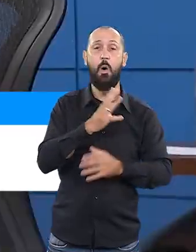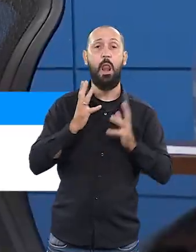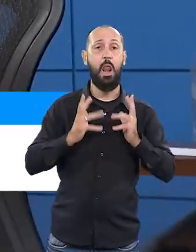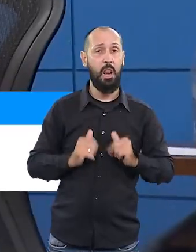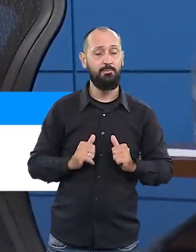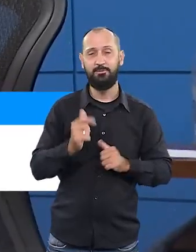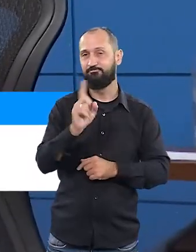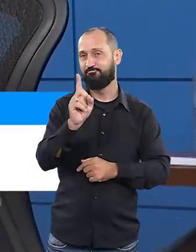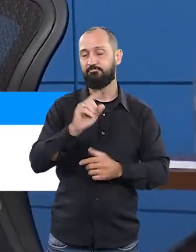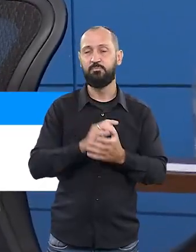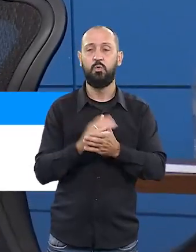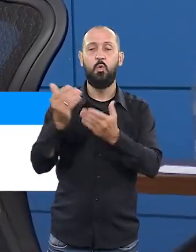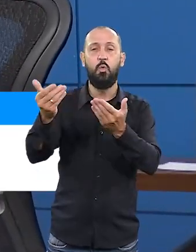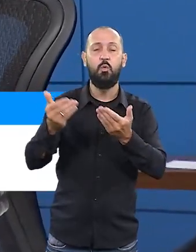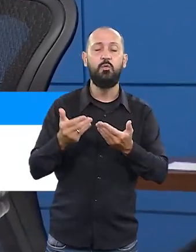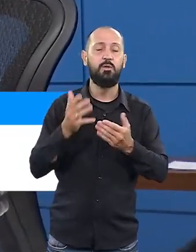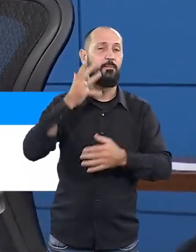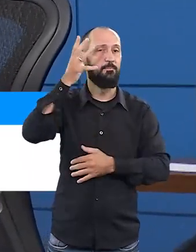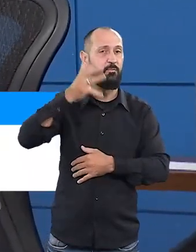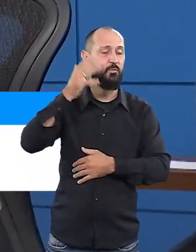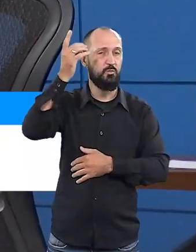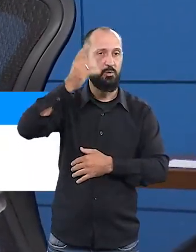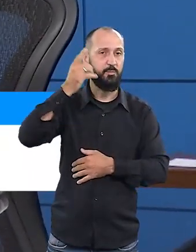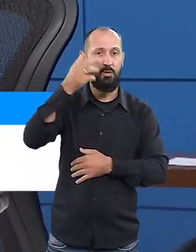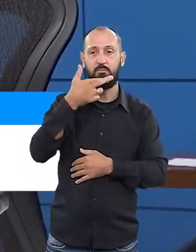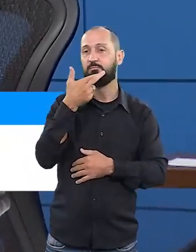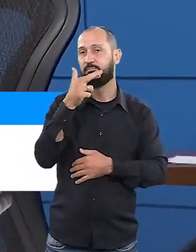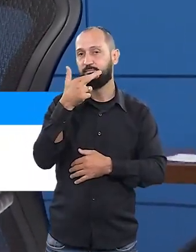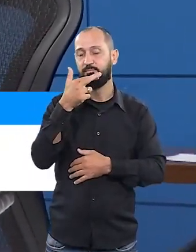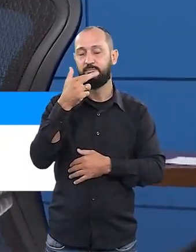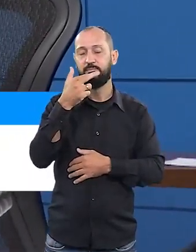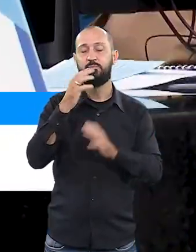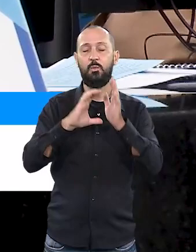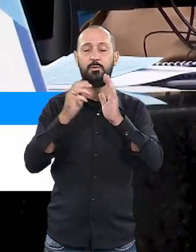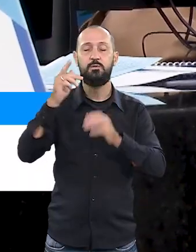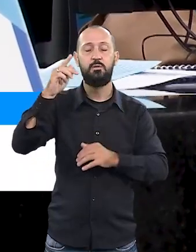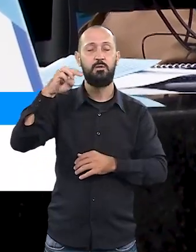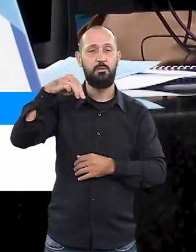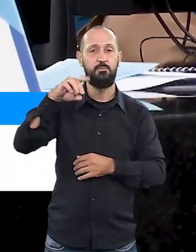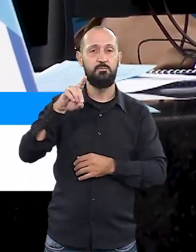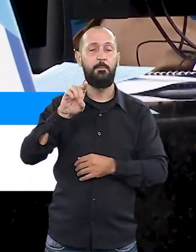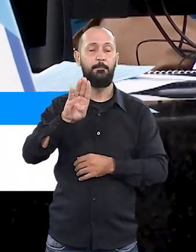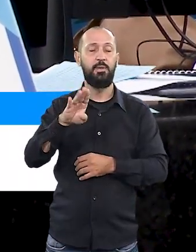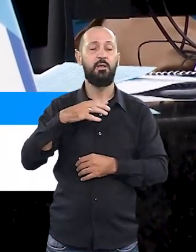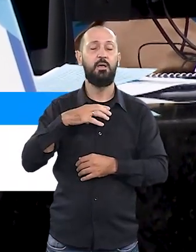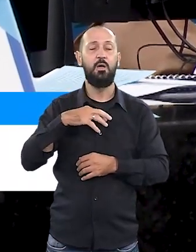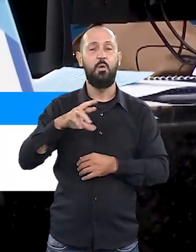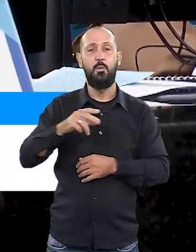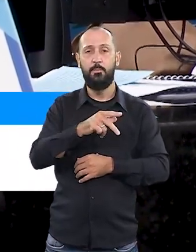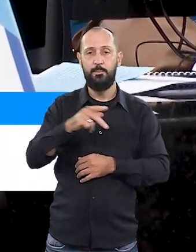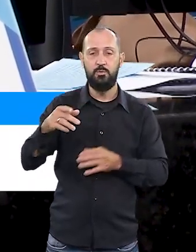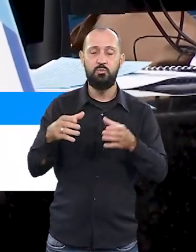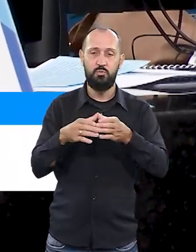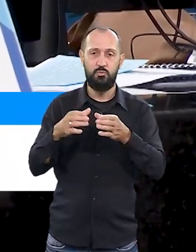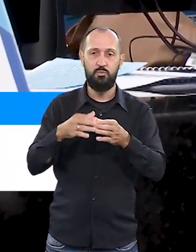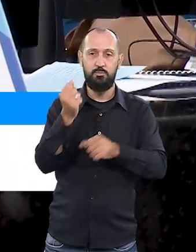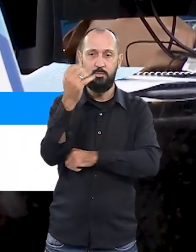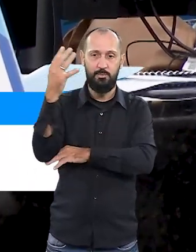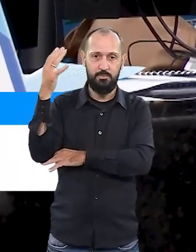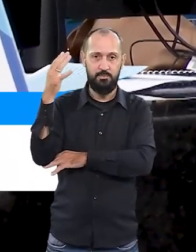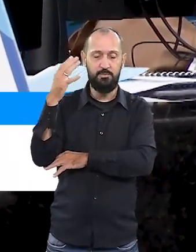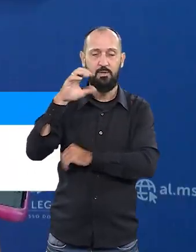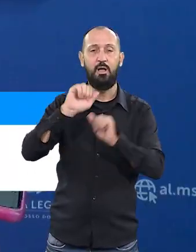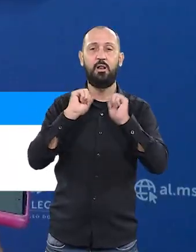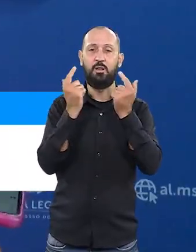é o convite para a palestra partiu do Deputado Renato câmara do MDB que é o atual presidente da Comissão de Meio Ambiente da